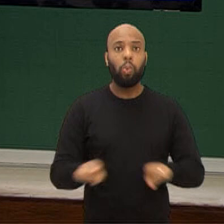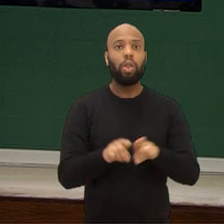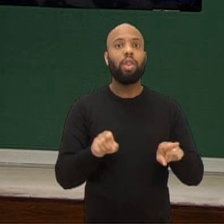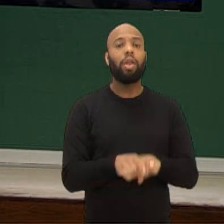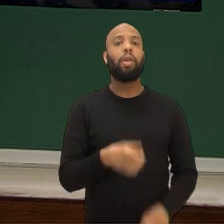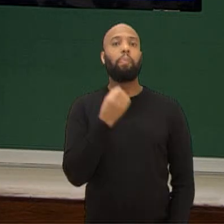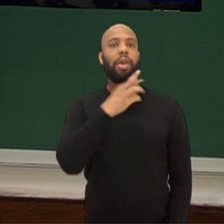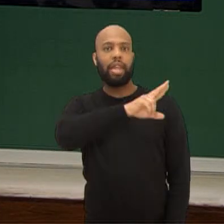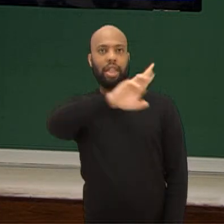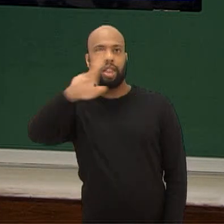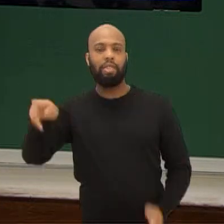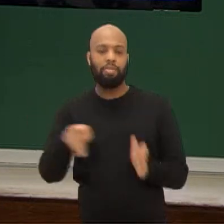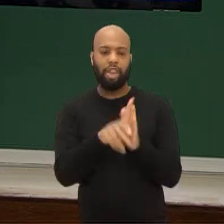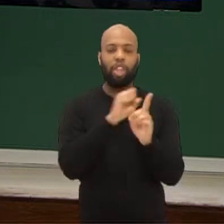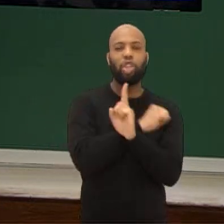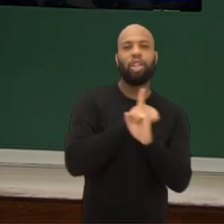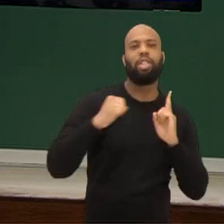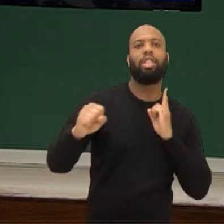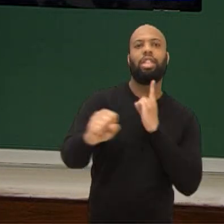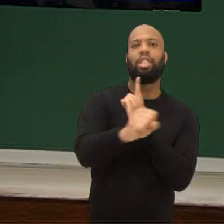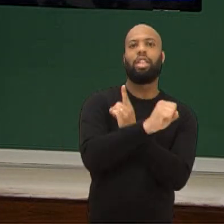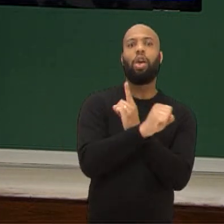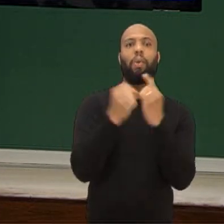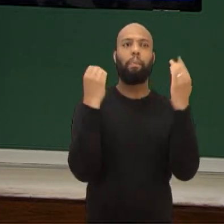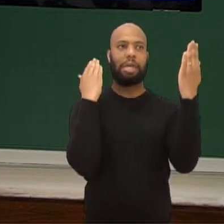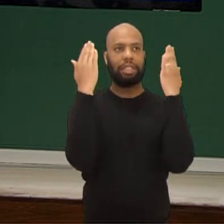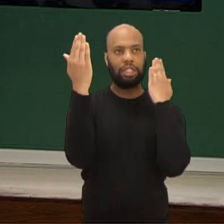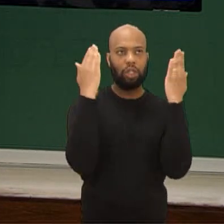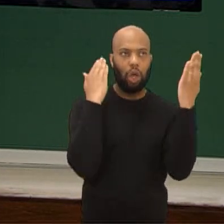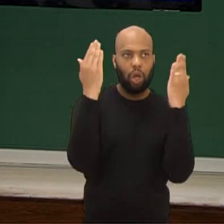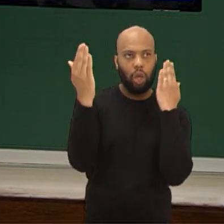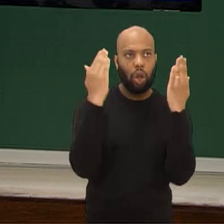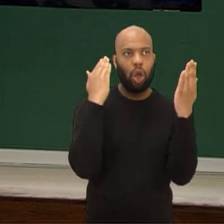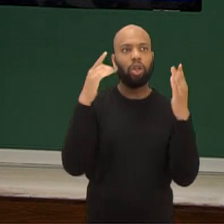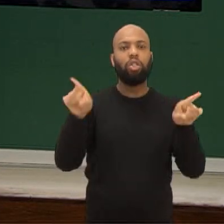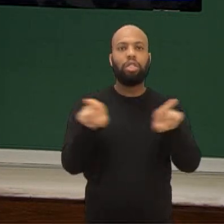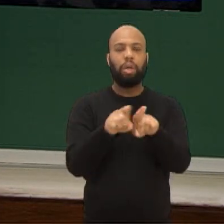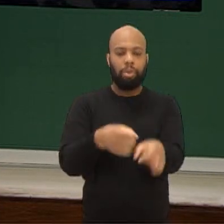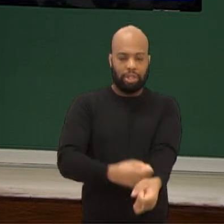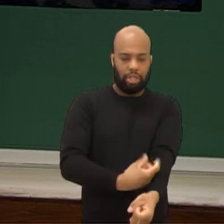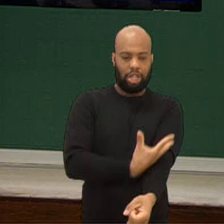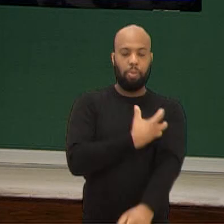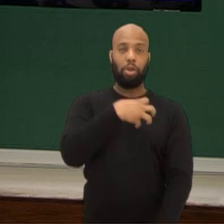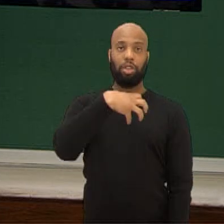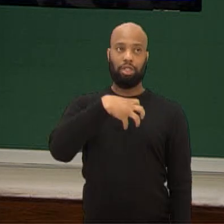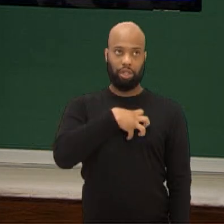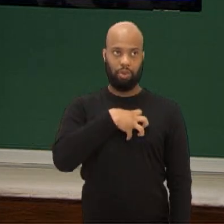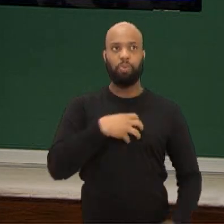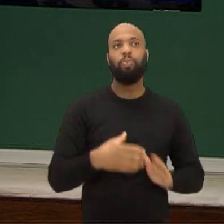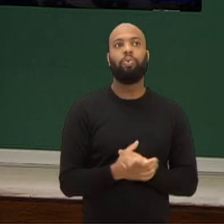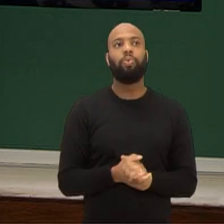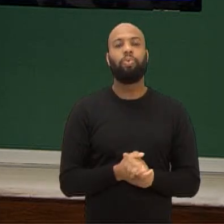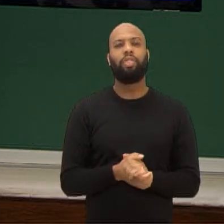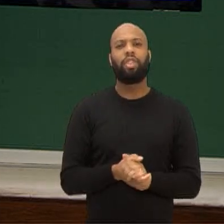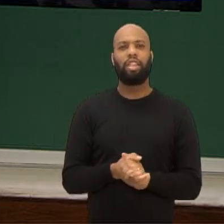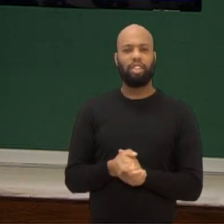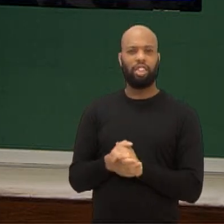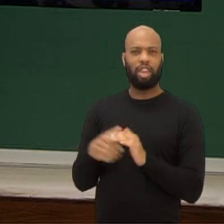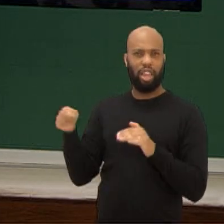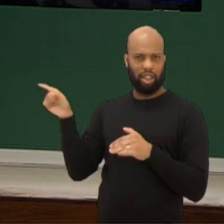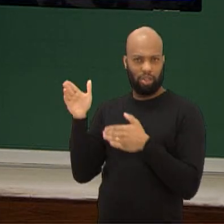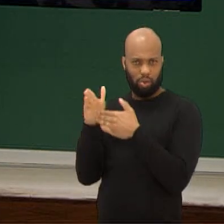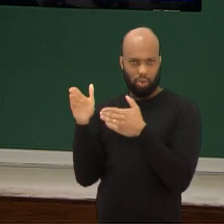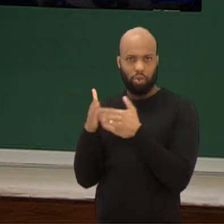benefícios sociais, emocionais e psicológicos, né? Esses três últimos aqui, os sociais, emocionais e psicológicos, eu falei que